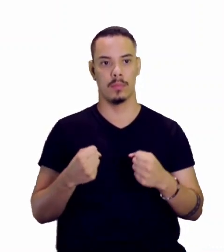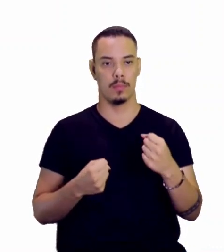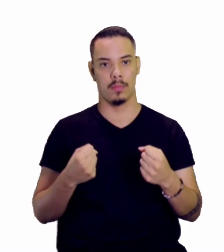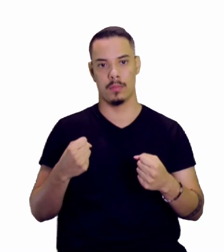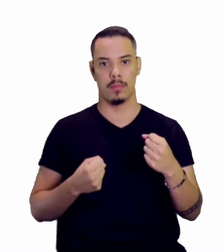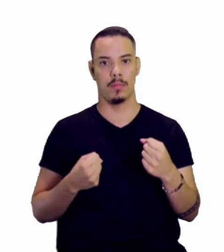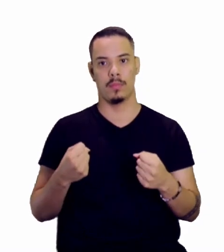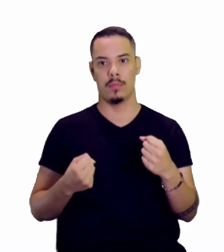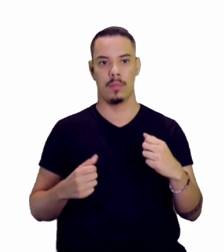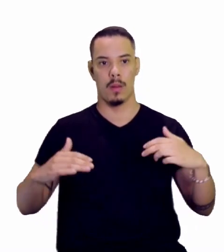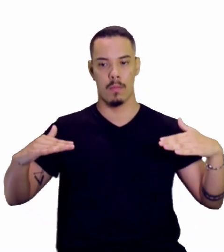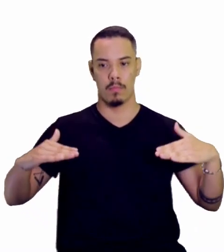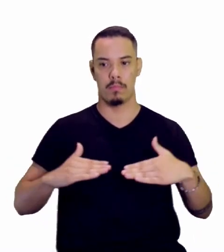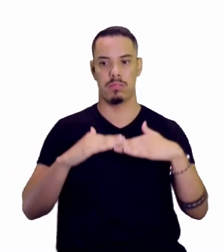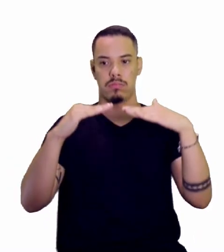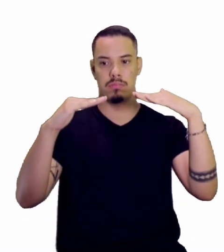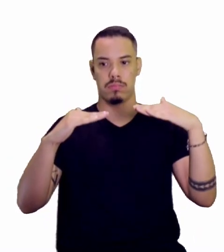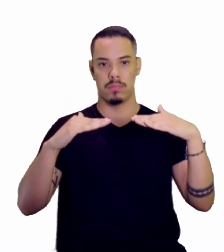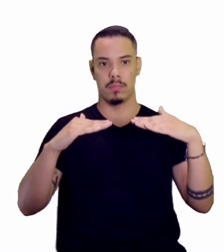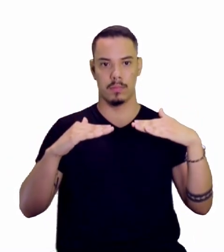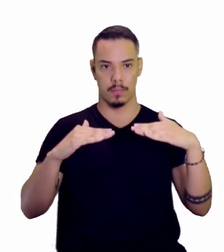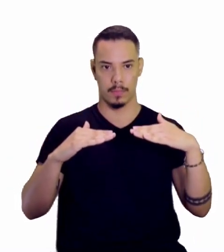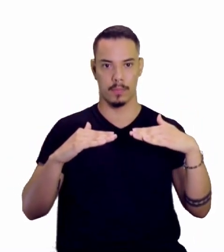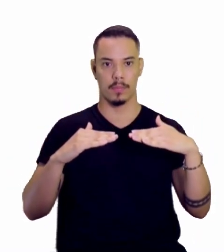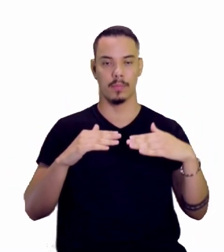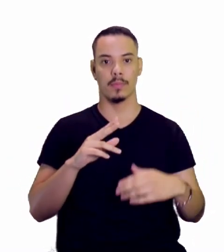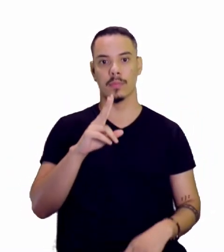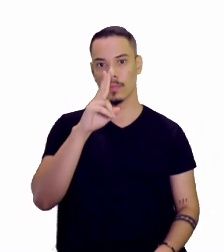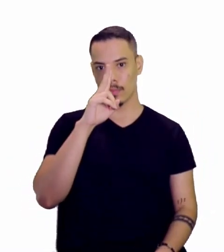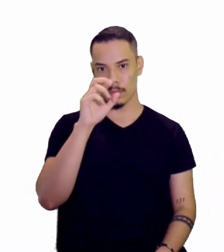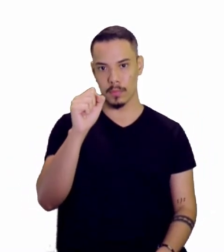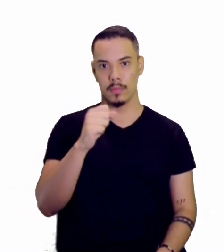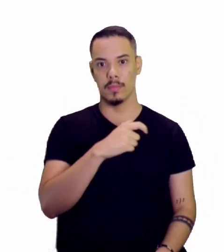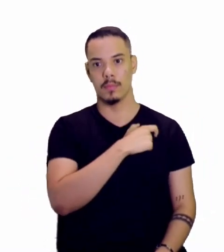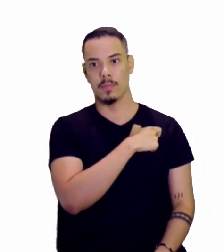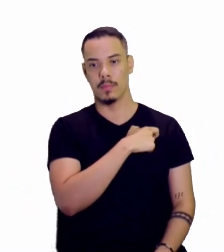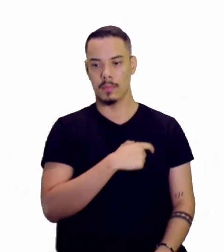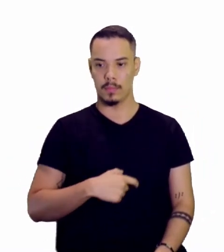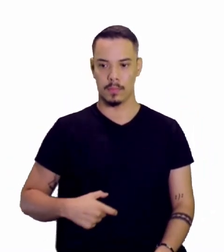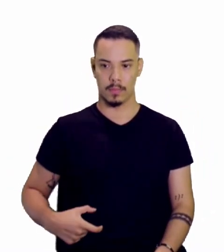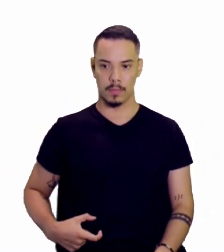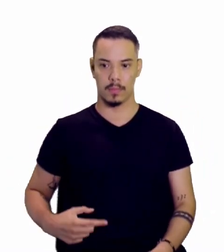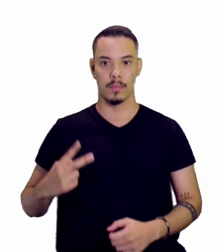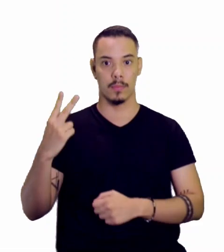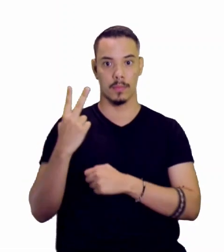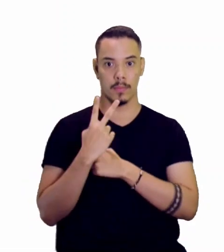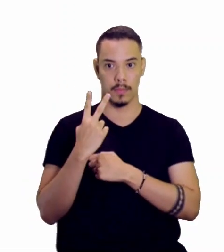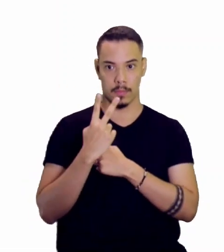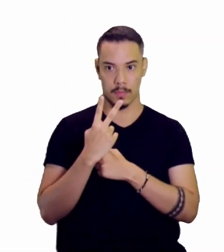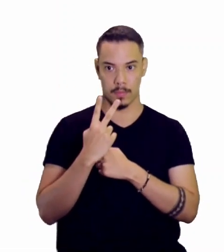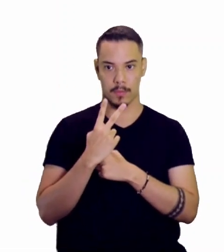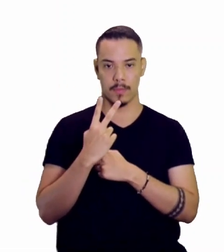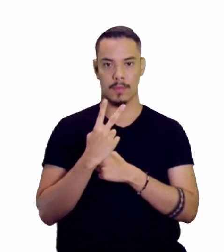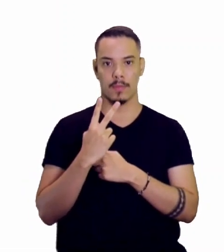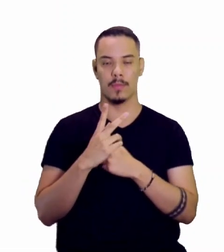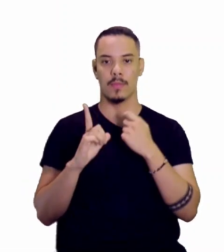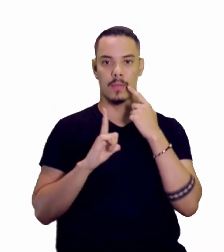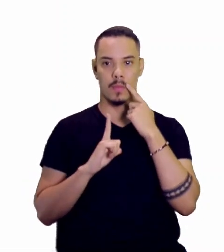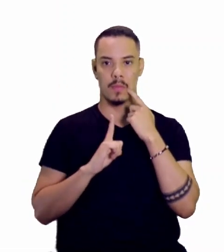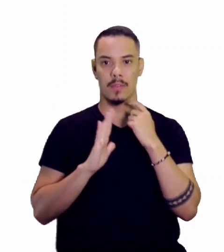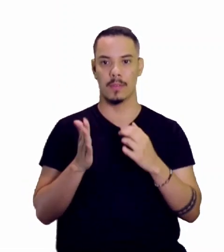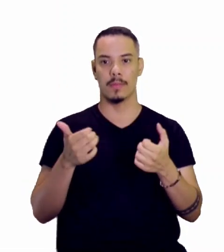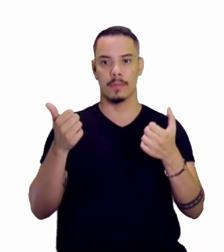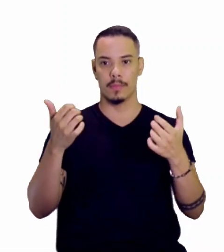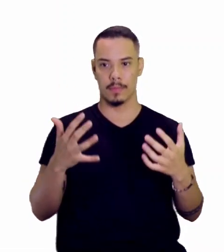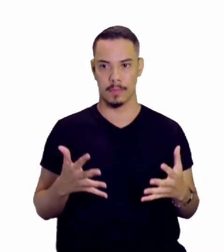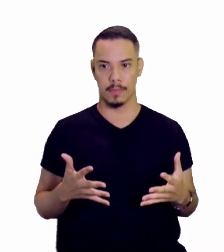entre dois automóveis. A força que o cinto de segurança, olha aqui, interessante, já falamos aqui,